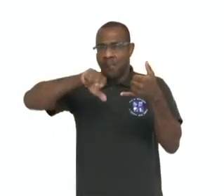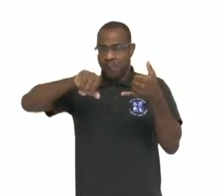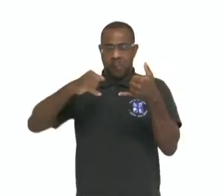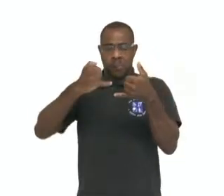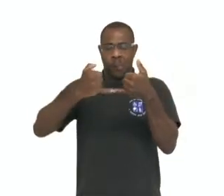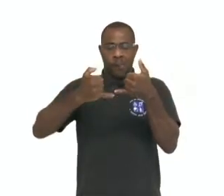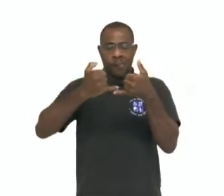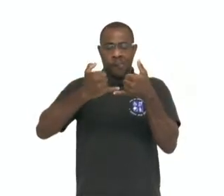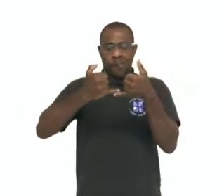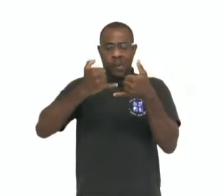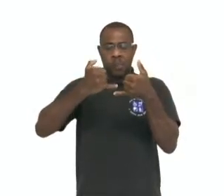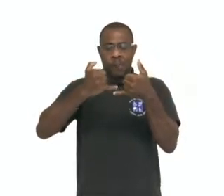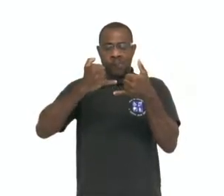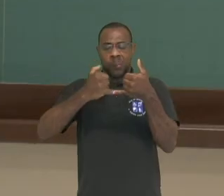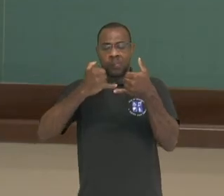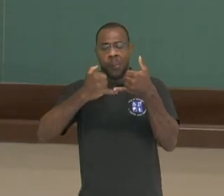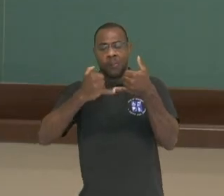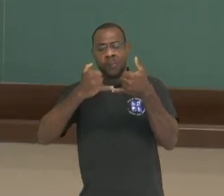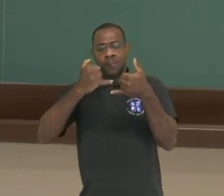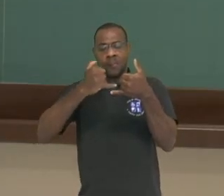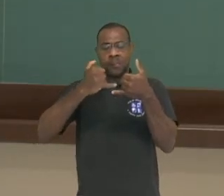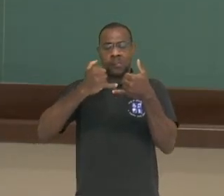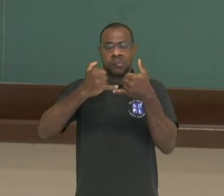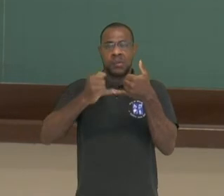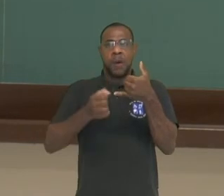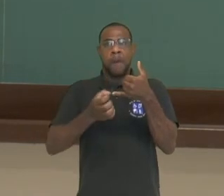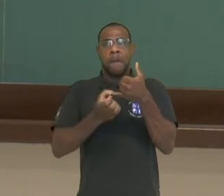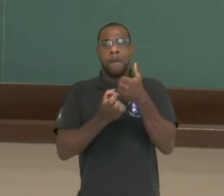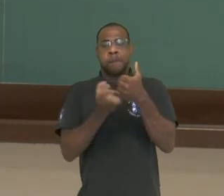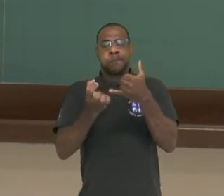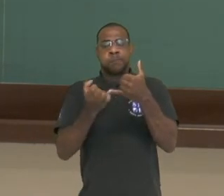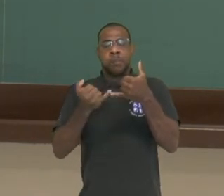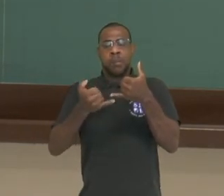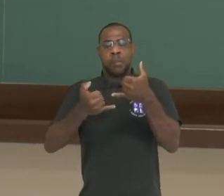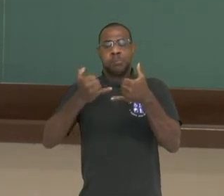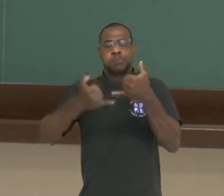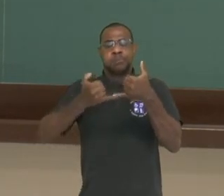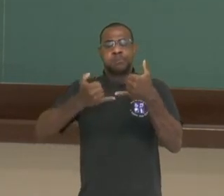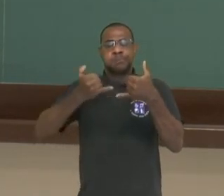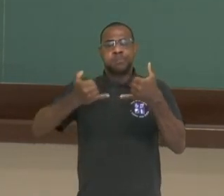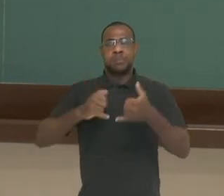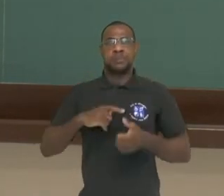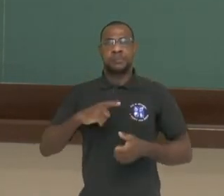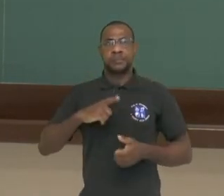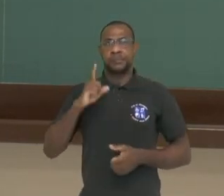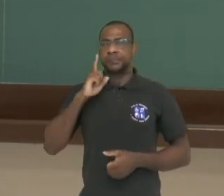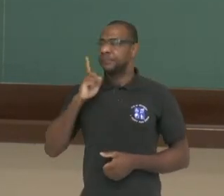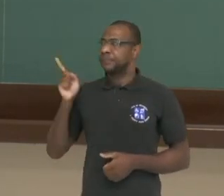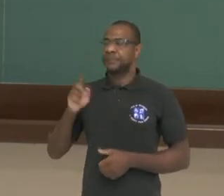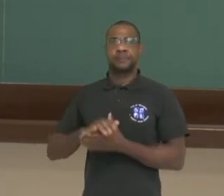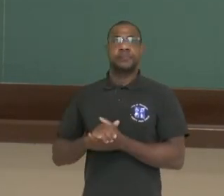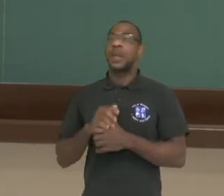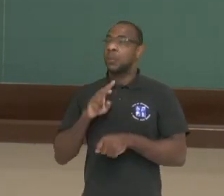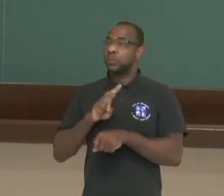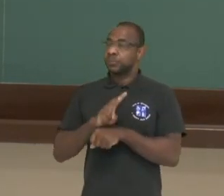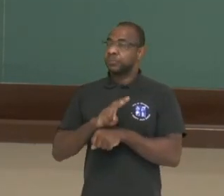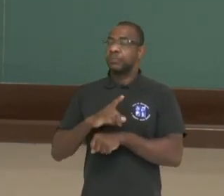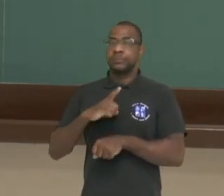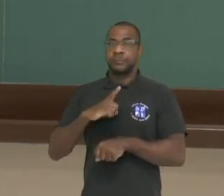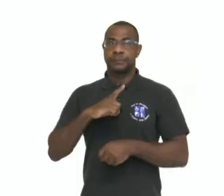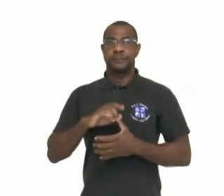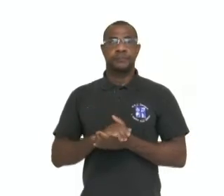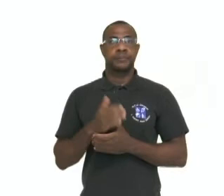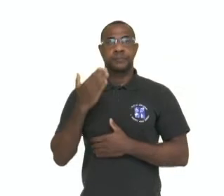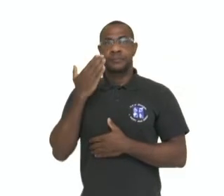um isolante para proteção e segurança. Muito bem. Então, a gente está observando ele